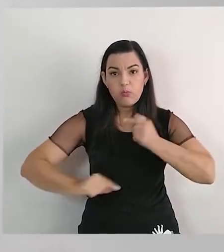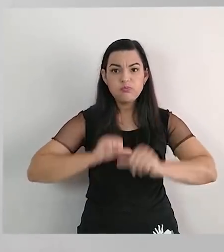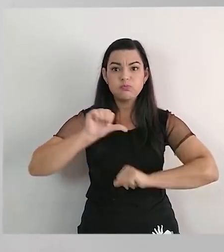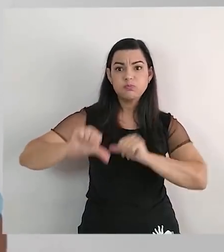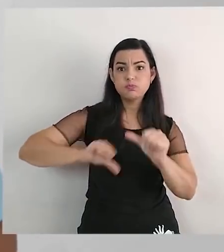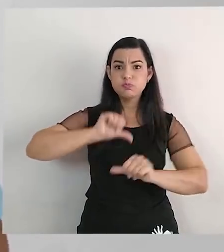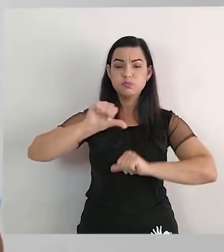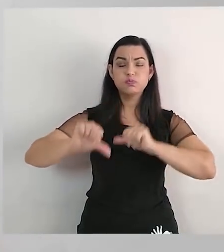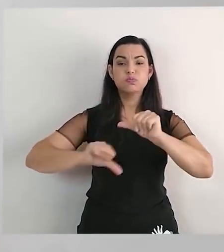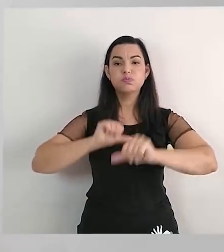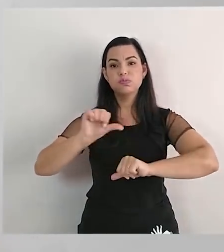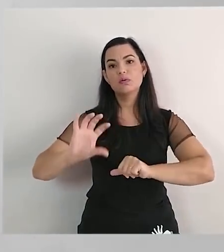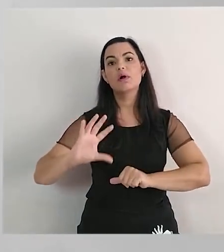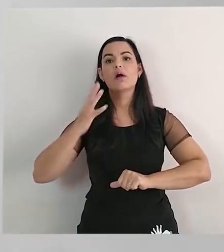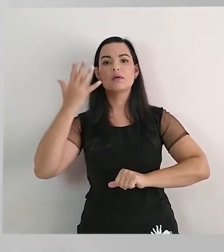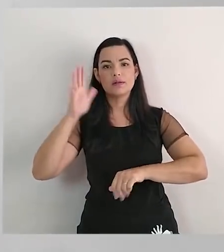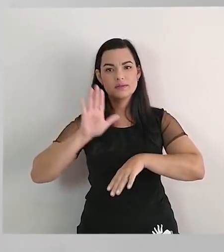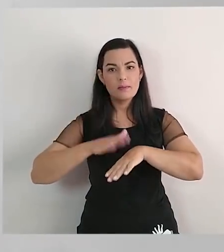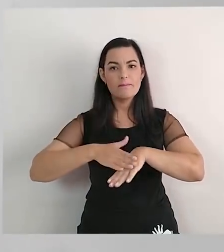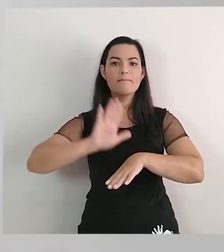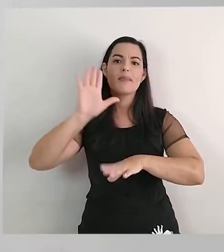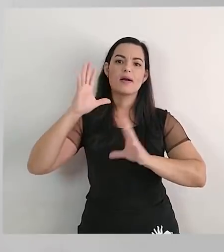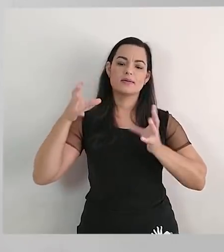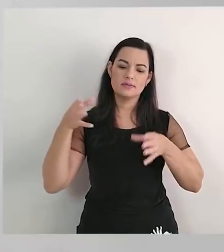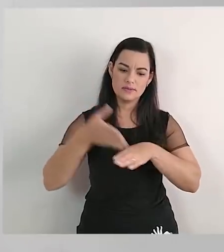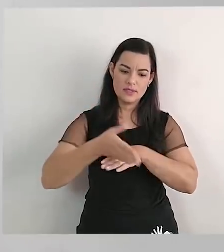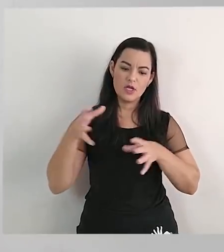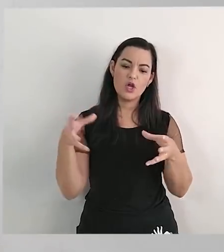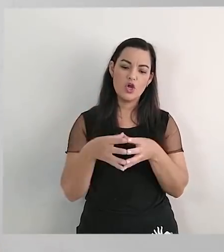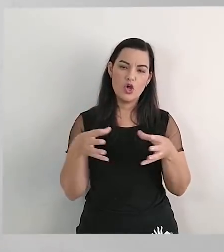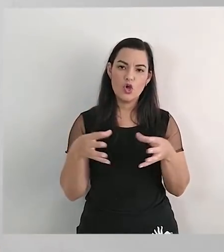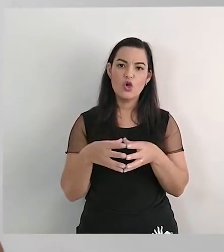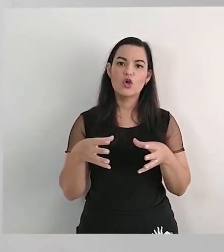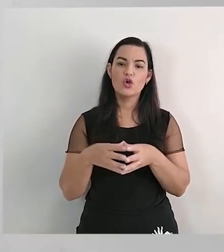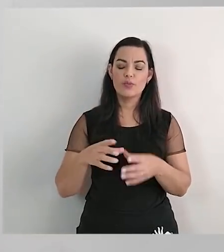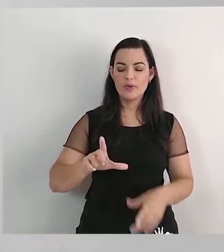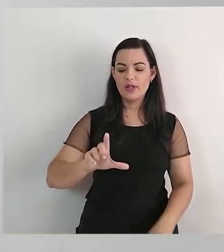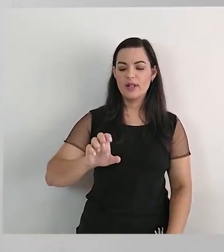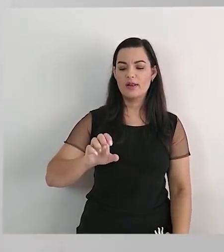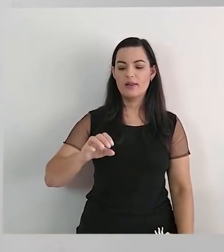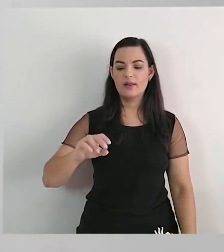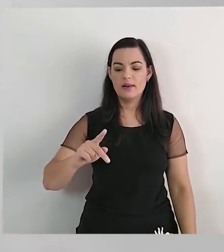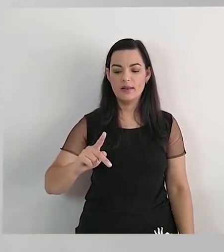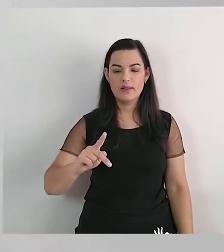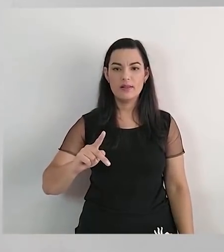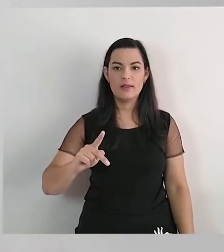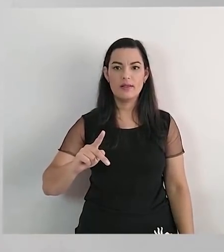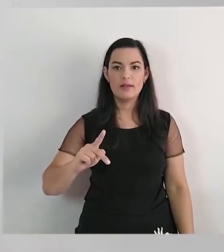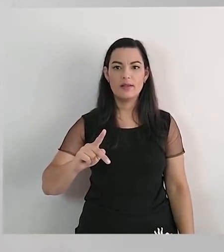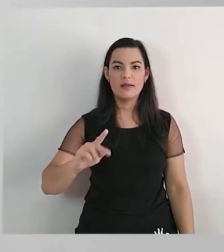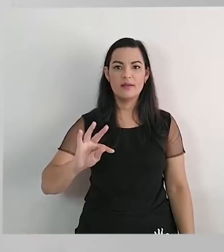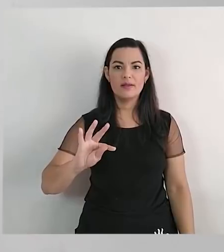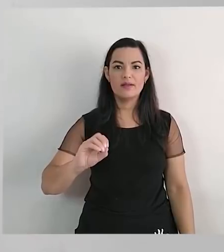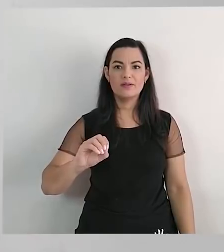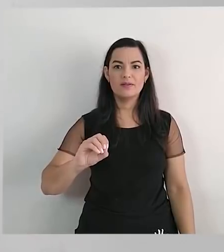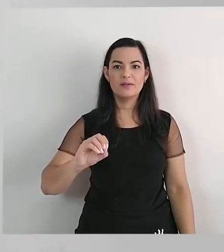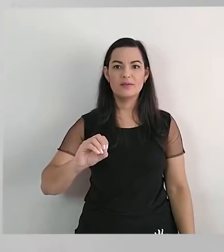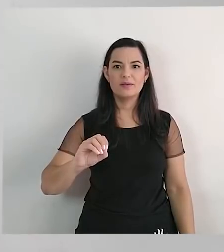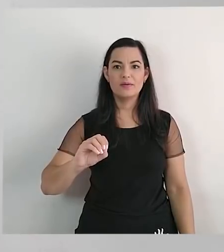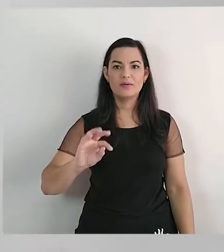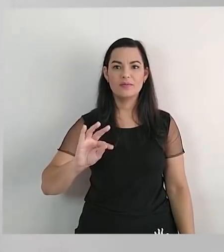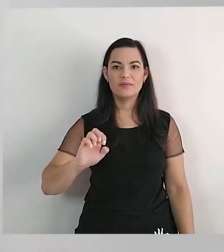que acontece no grupo das lepidópteras, que é o grupo das borboletas, como eu já te